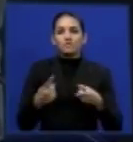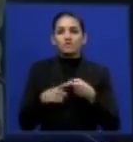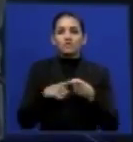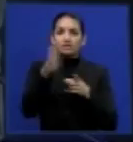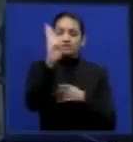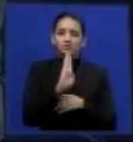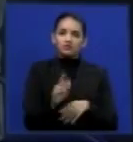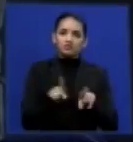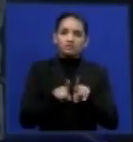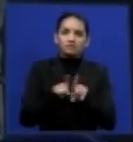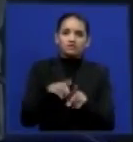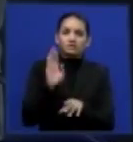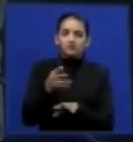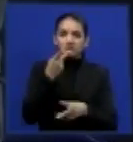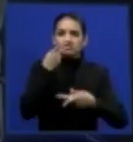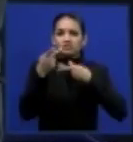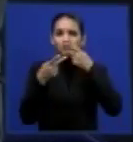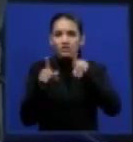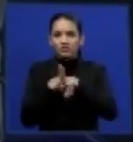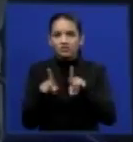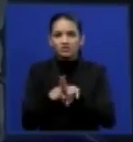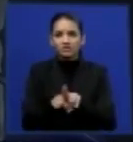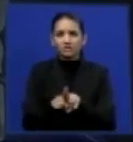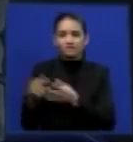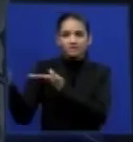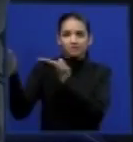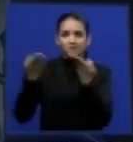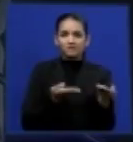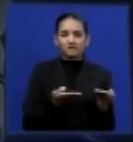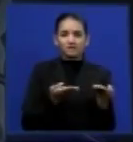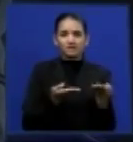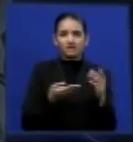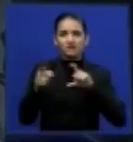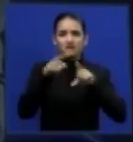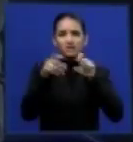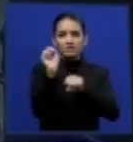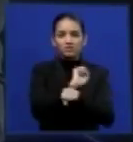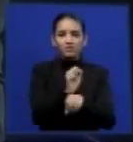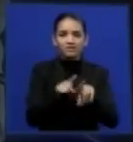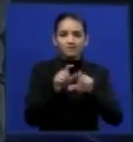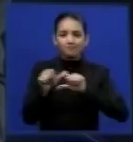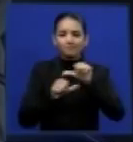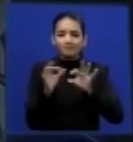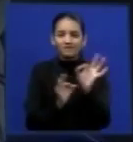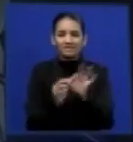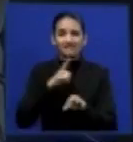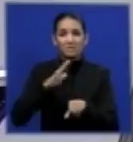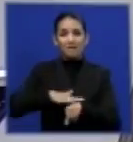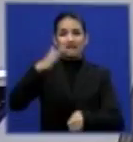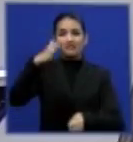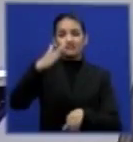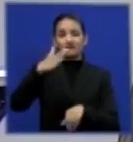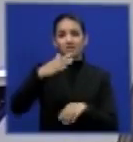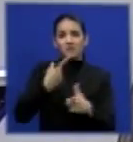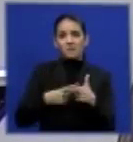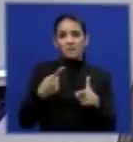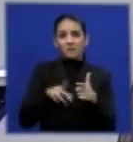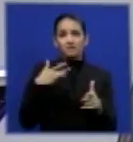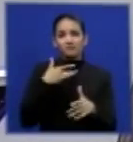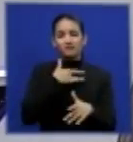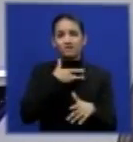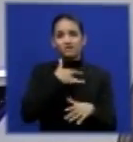a importação de pneus reformados agravaria problemas ambientais e de saúde pública uma vez que pneus